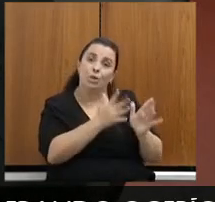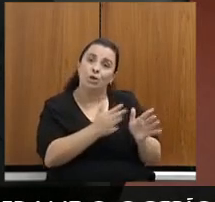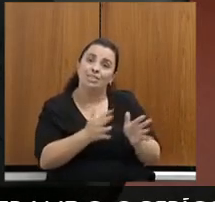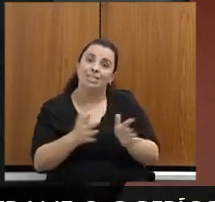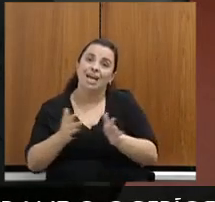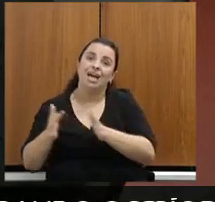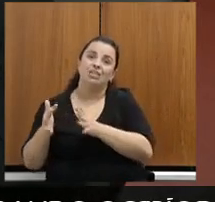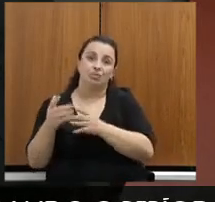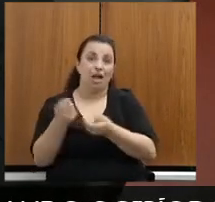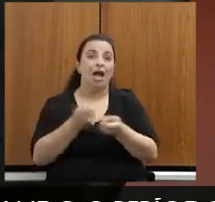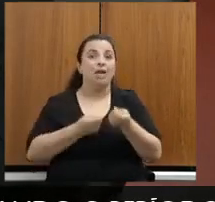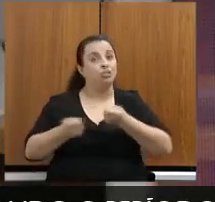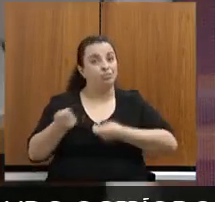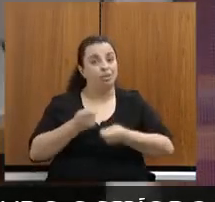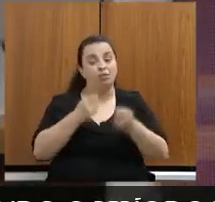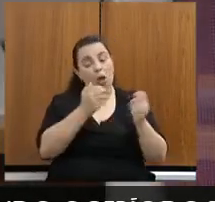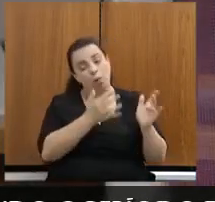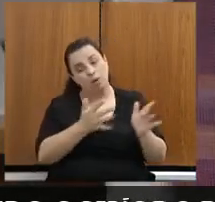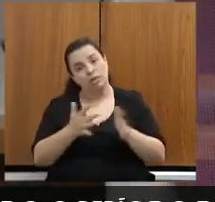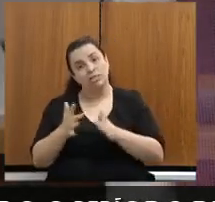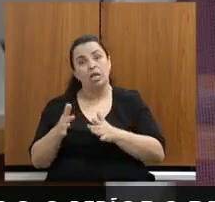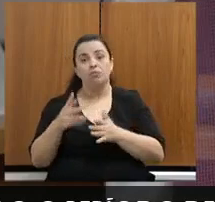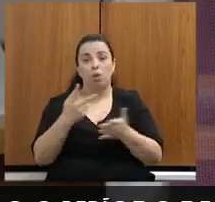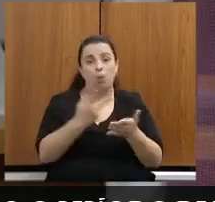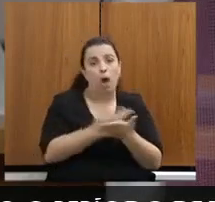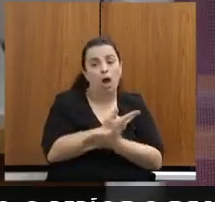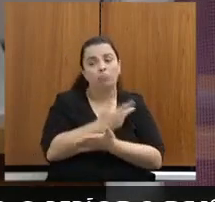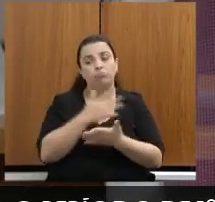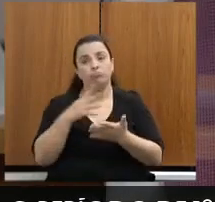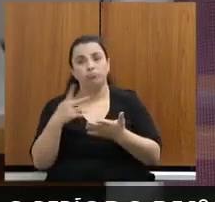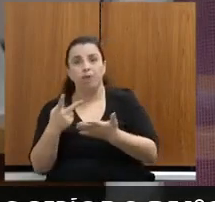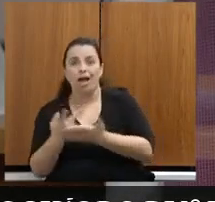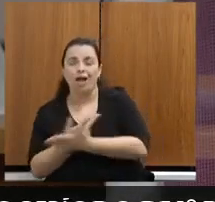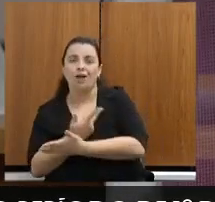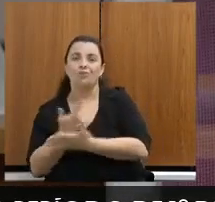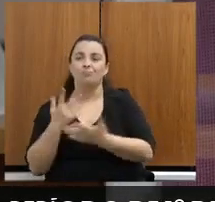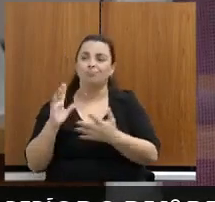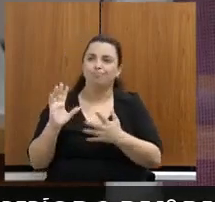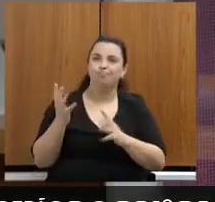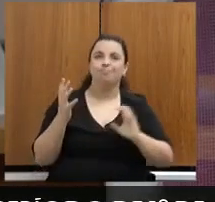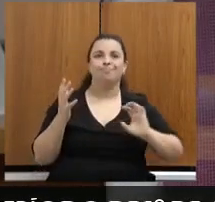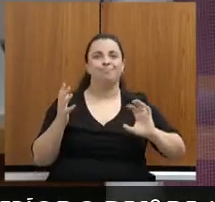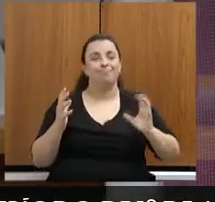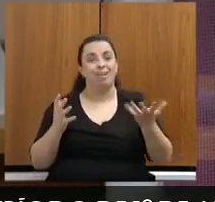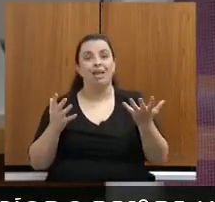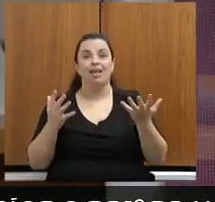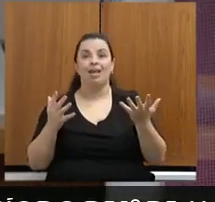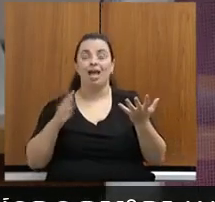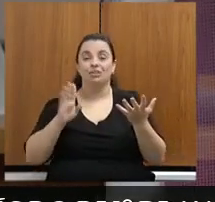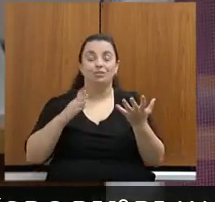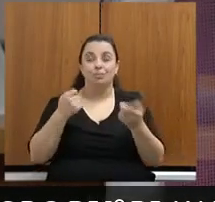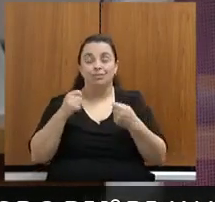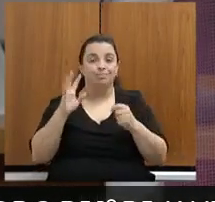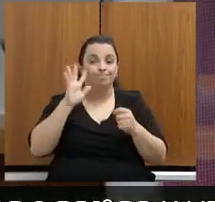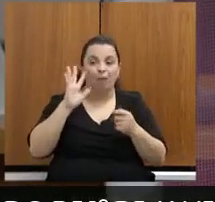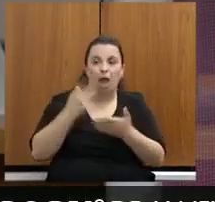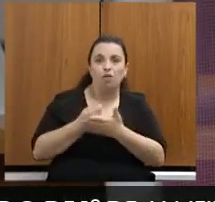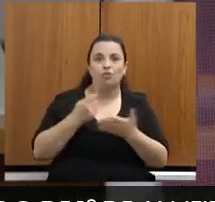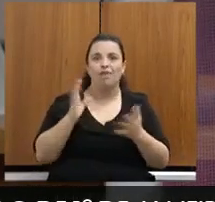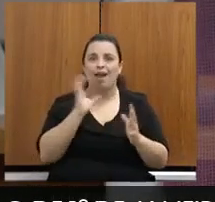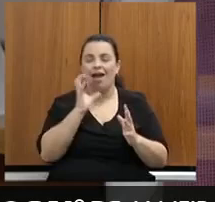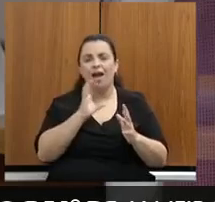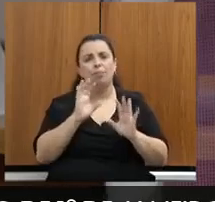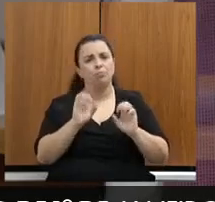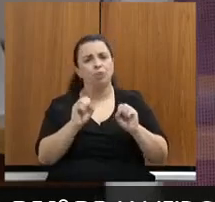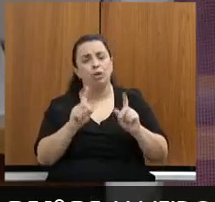administração processo que vai acontecendo não é fácil decisões têm que ser tomadas rapidamente mas é